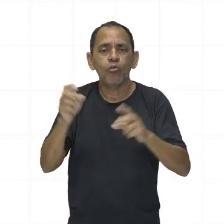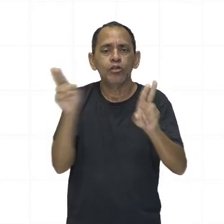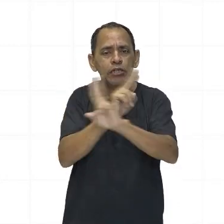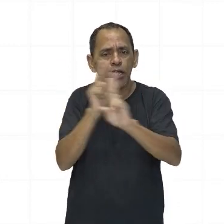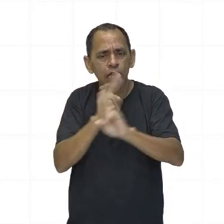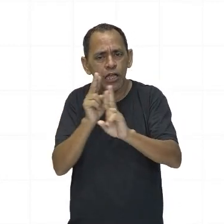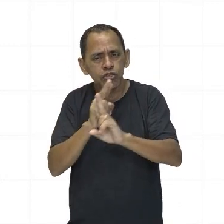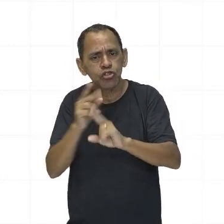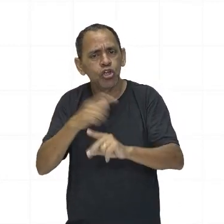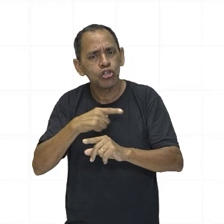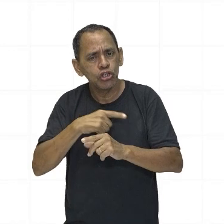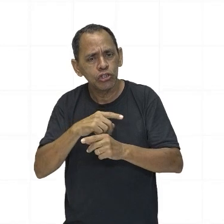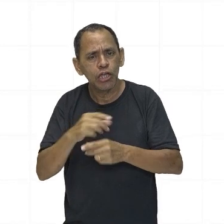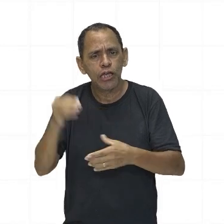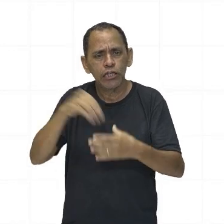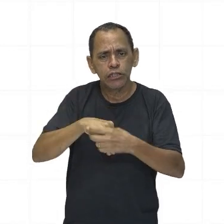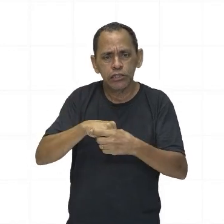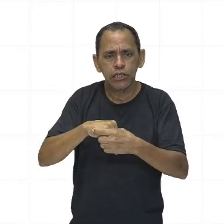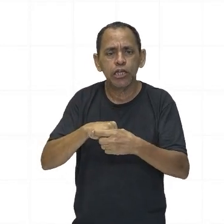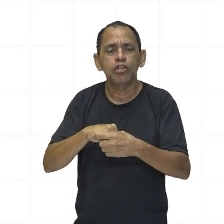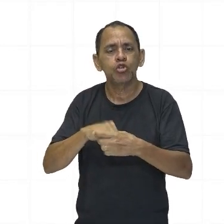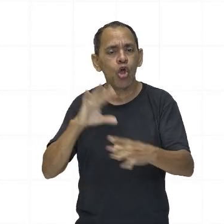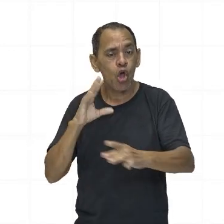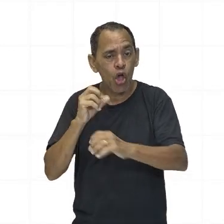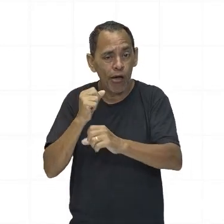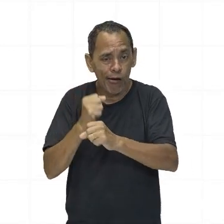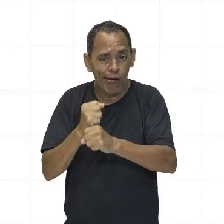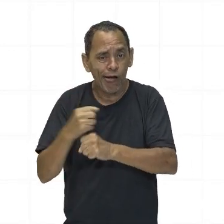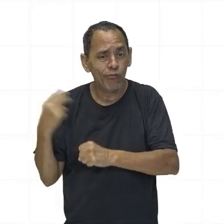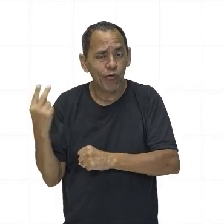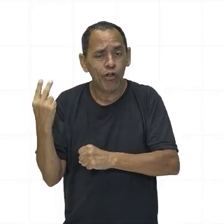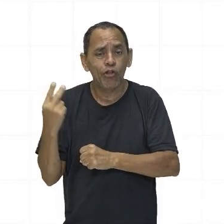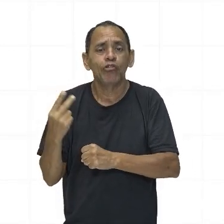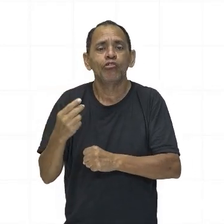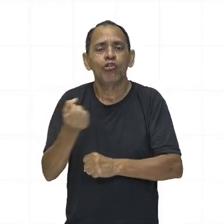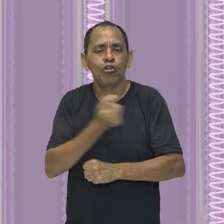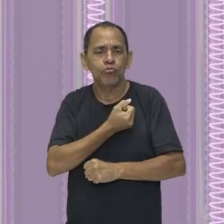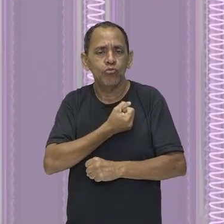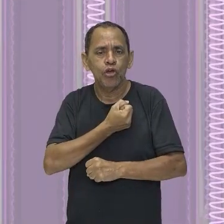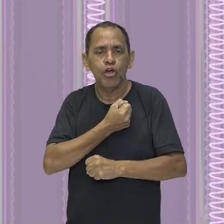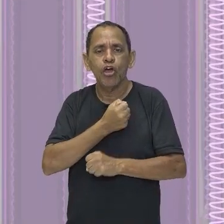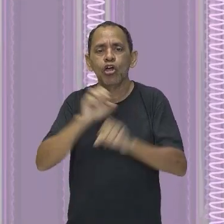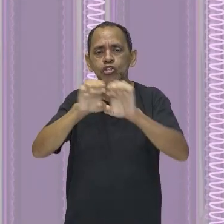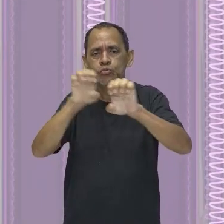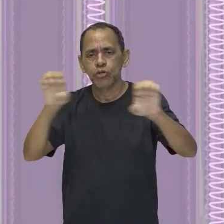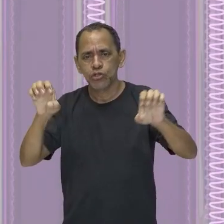o cálculo do valor numérico de expressões algébricas.